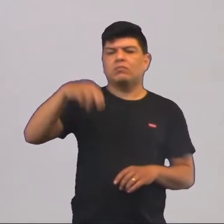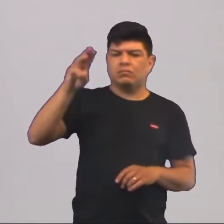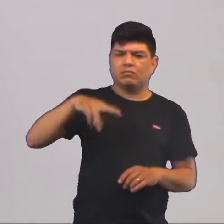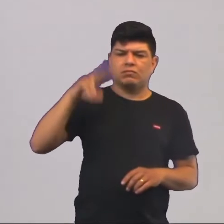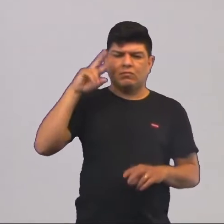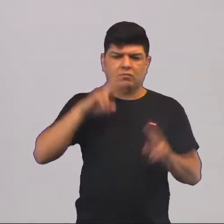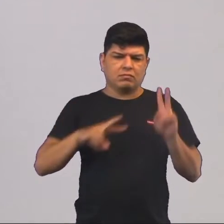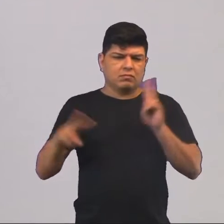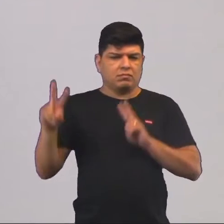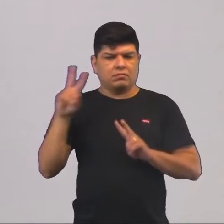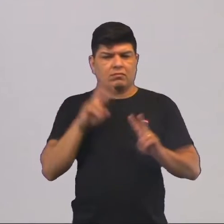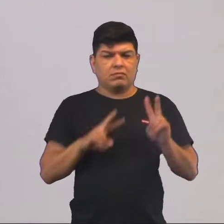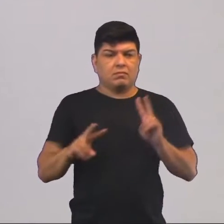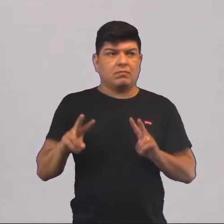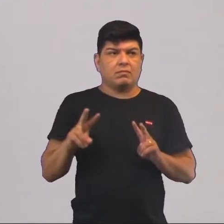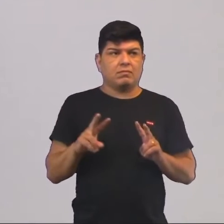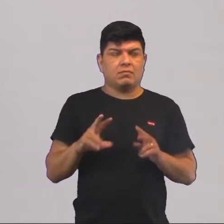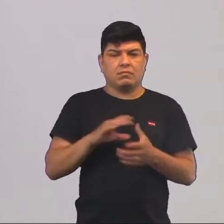está vendo,